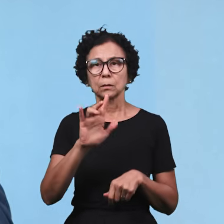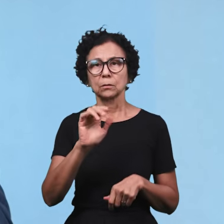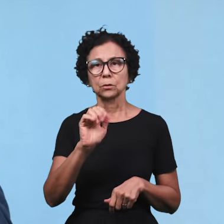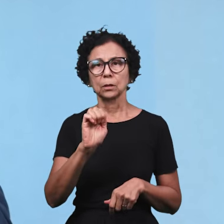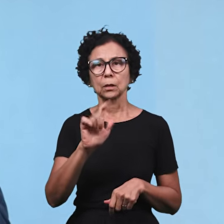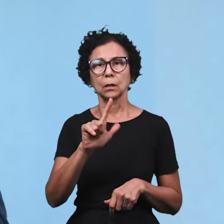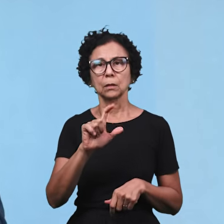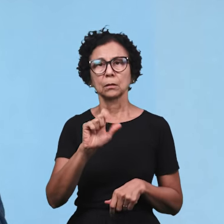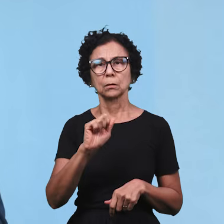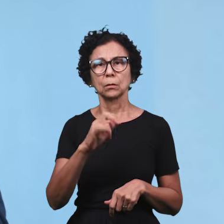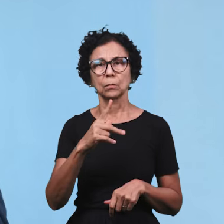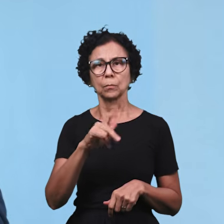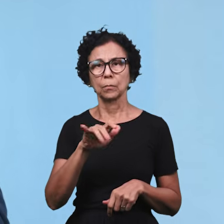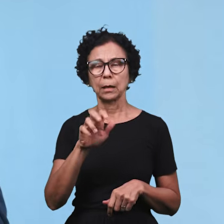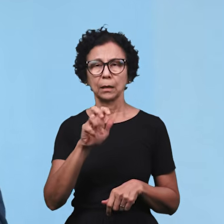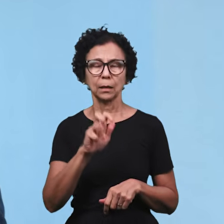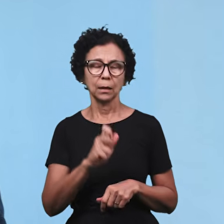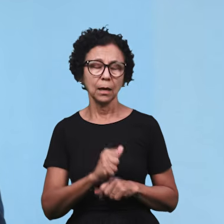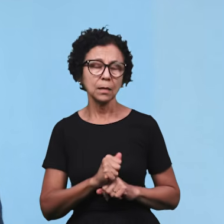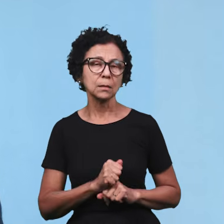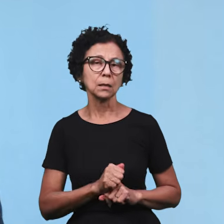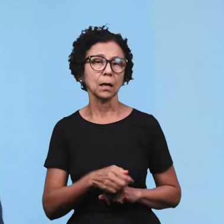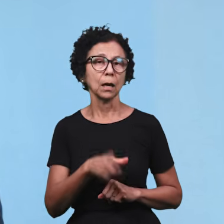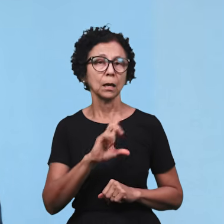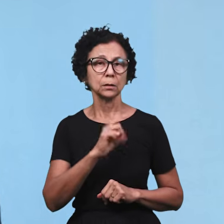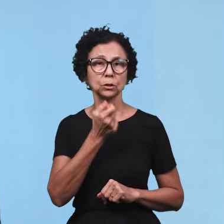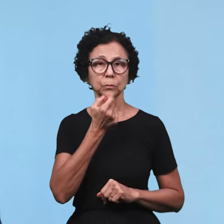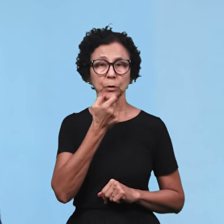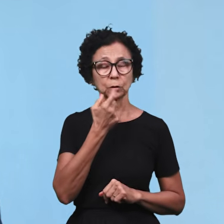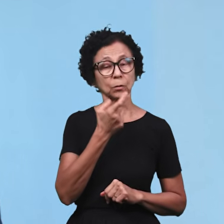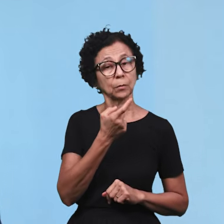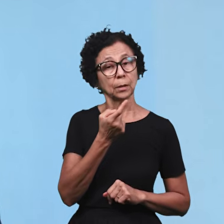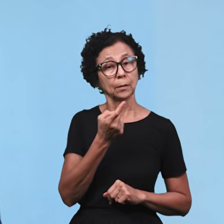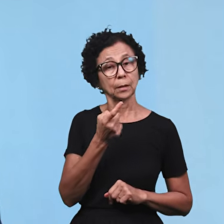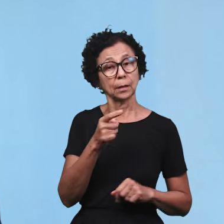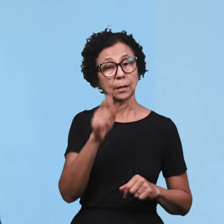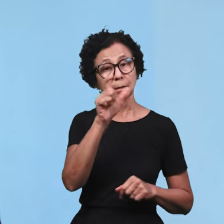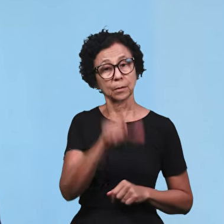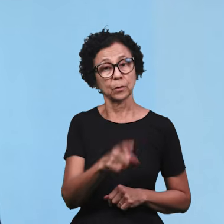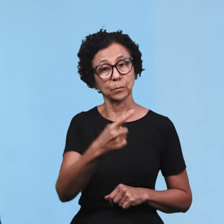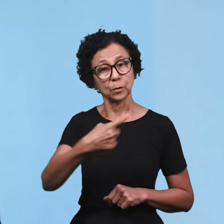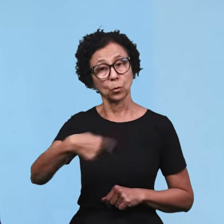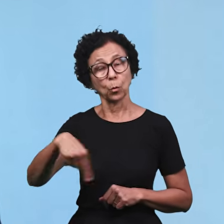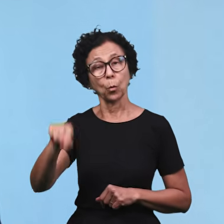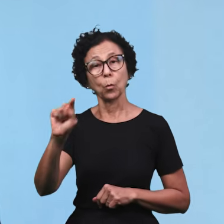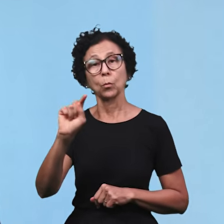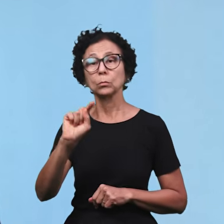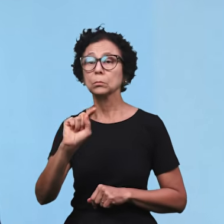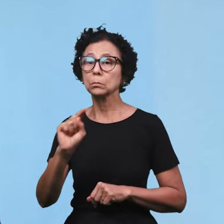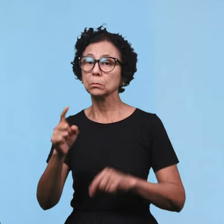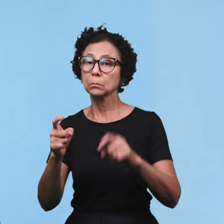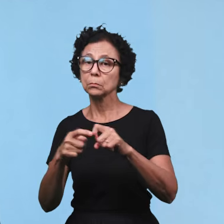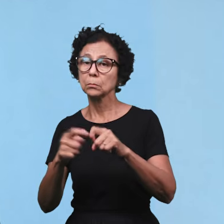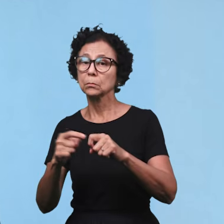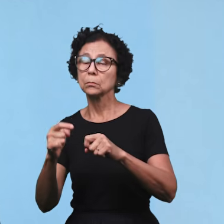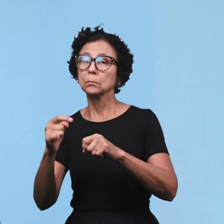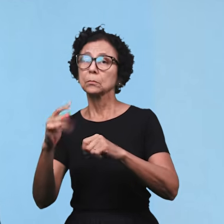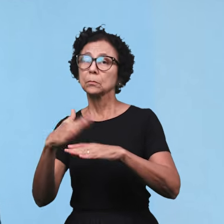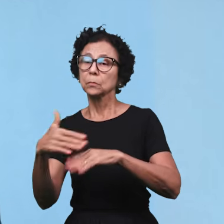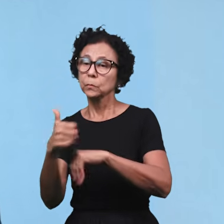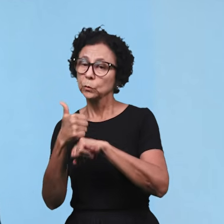antes de iniciar algumas medicações. Então eu acredito que um bom profissional, um bom profissional médico, ele tem que ter a humildade de estar sempre